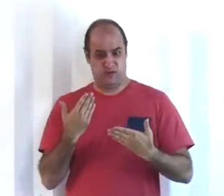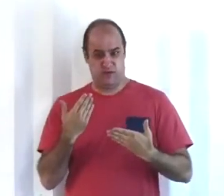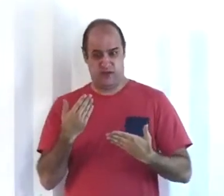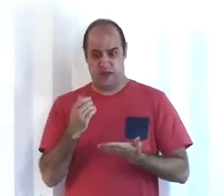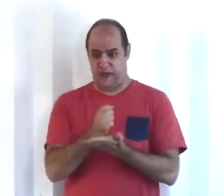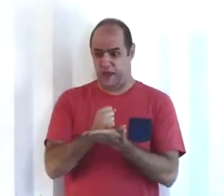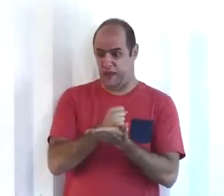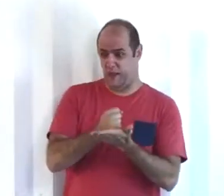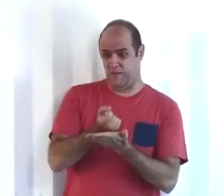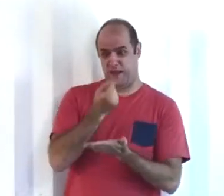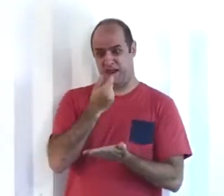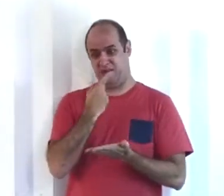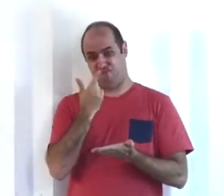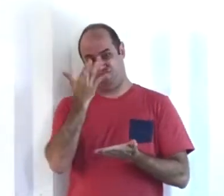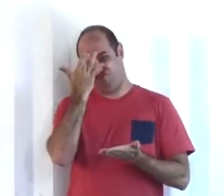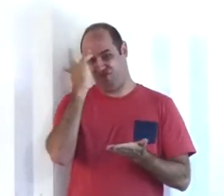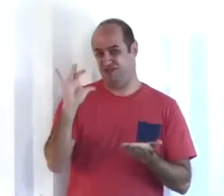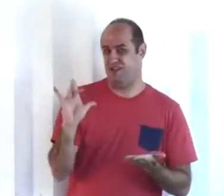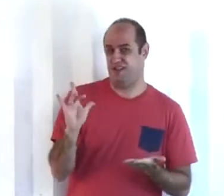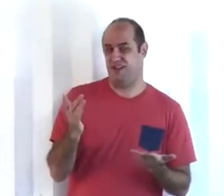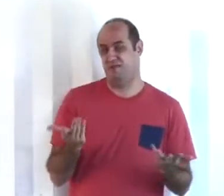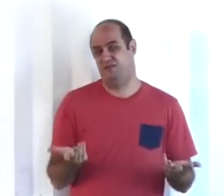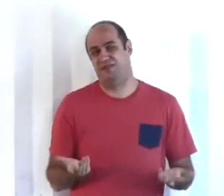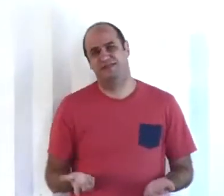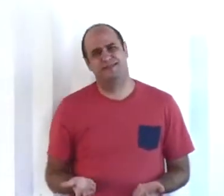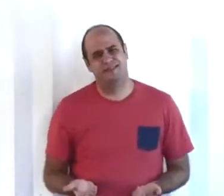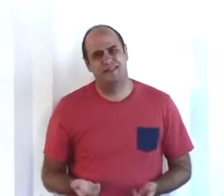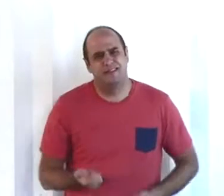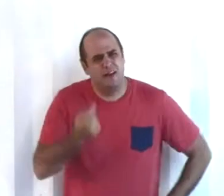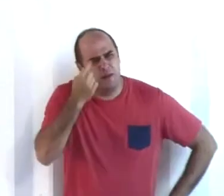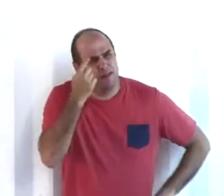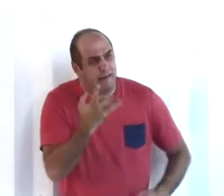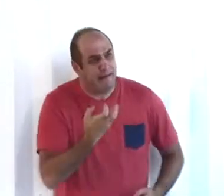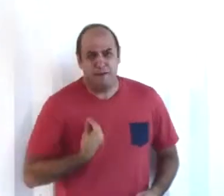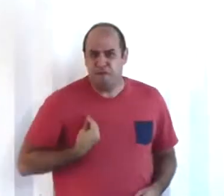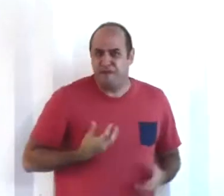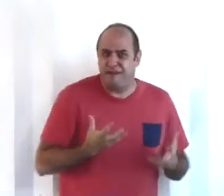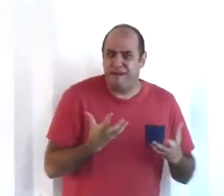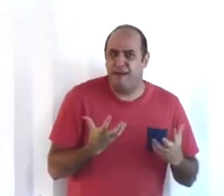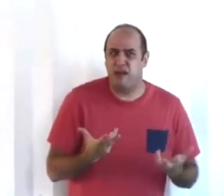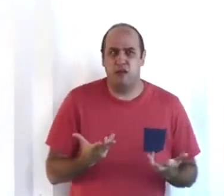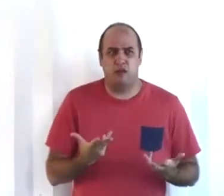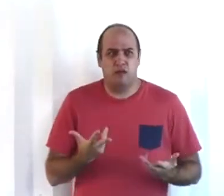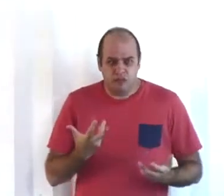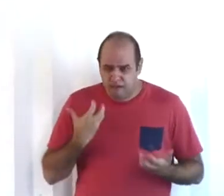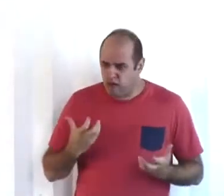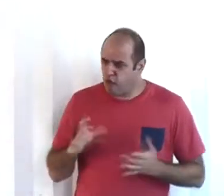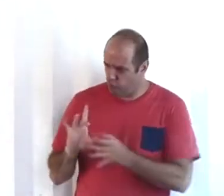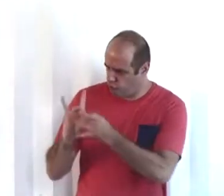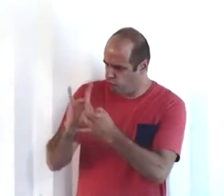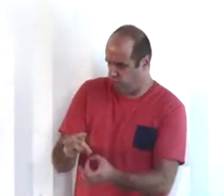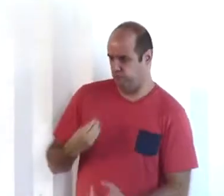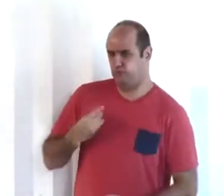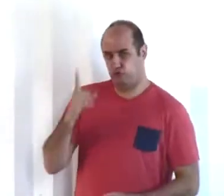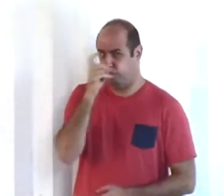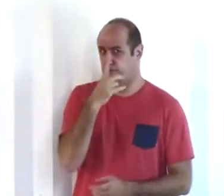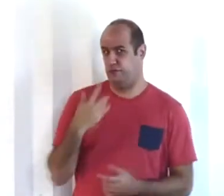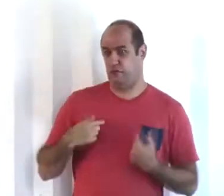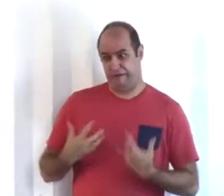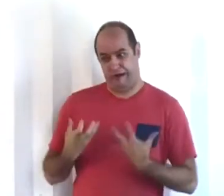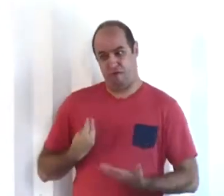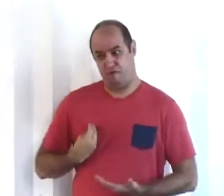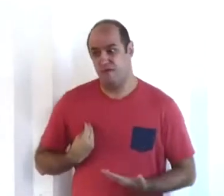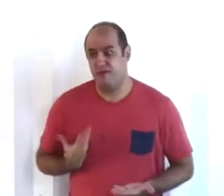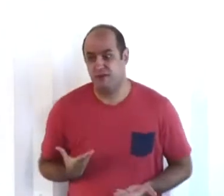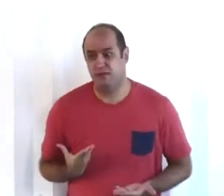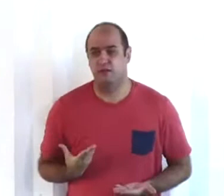medicamentos. Aí você pensa, mas eu quero me manter vivo dentro desse contexto. Bom, qual é a melhor